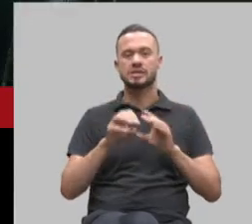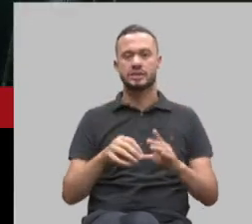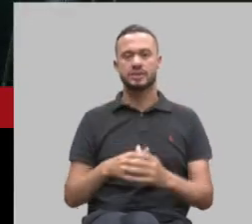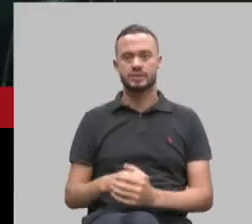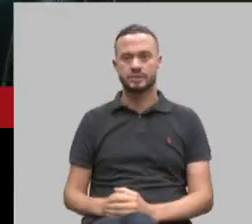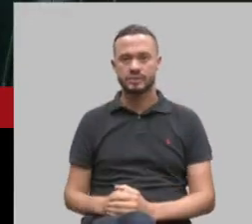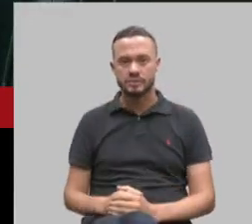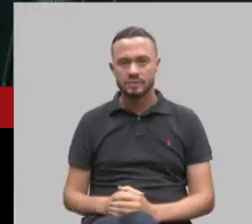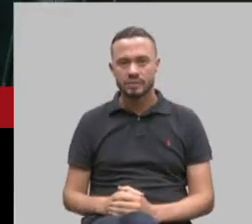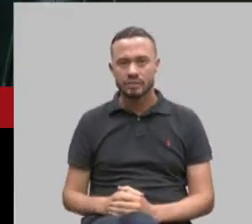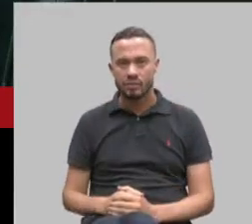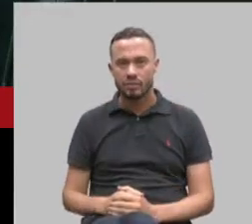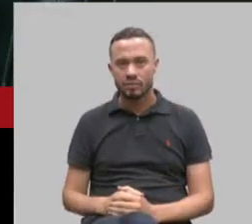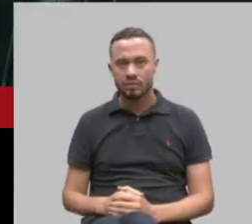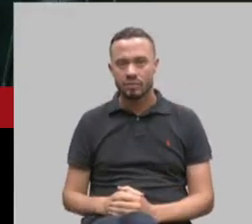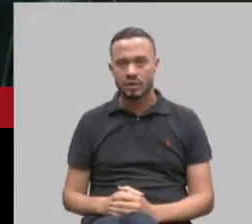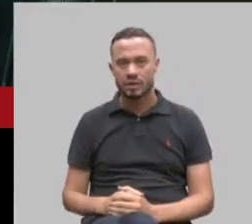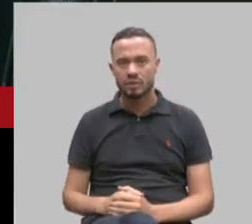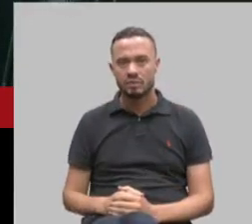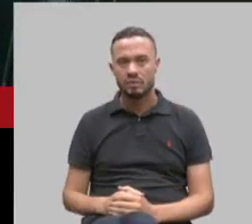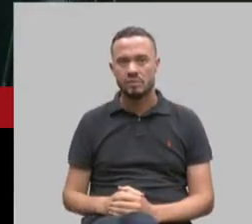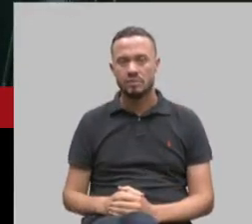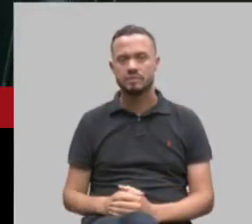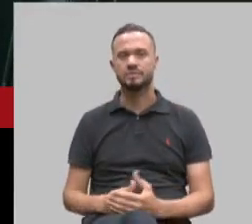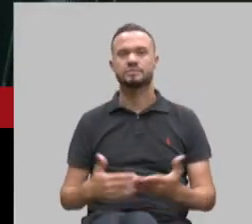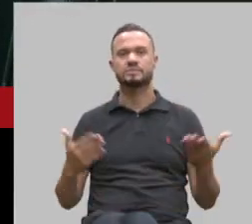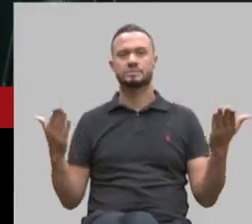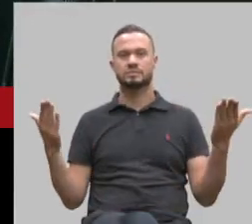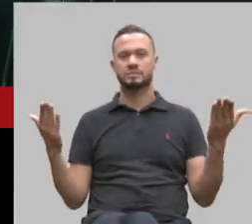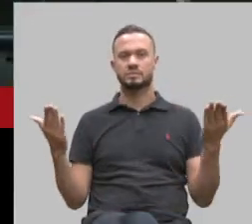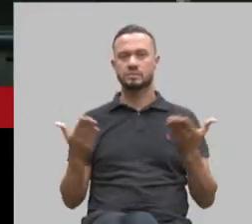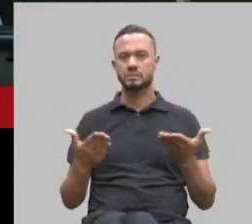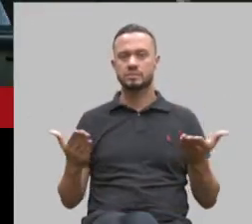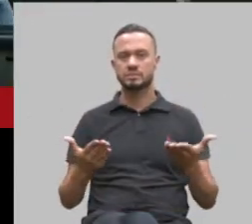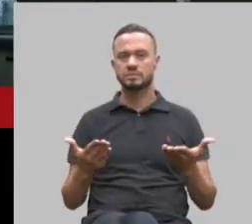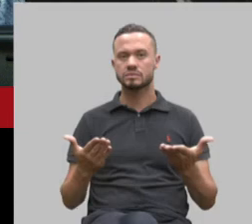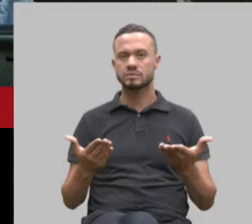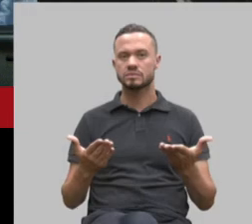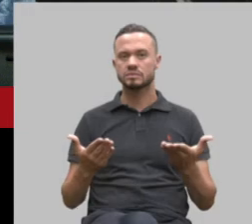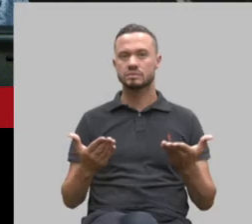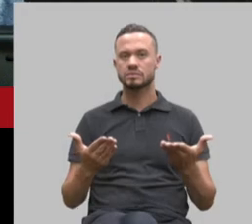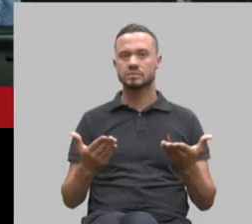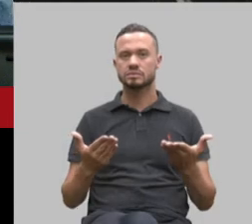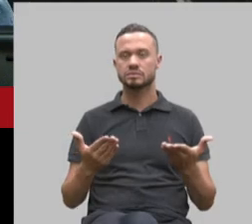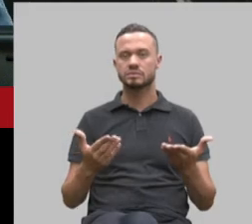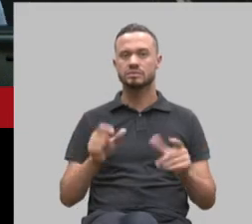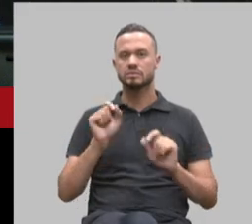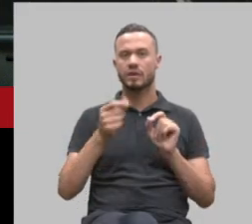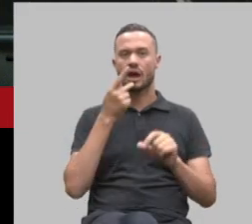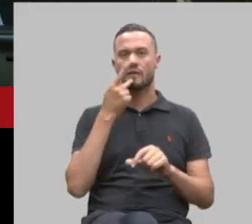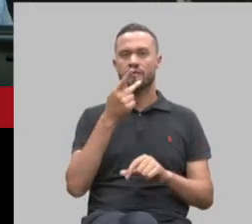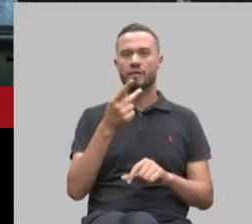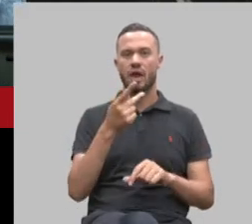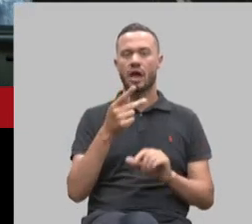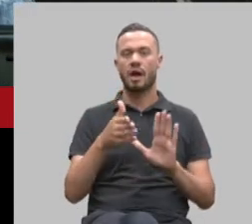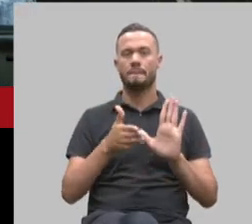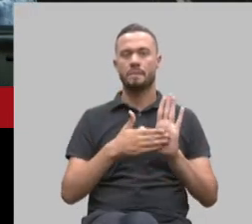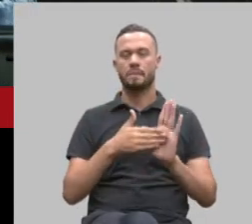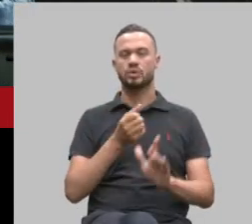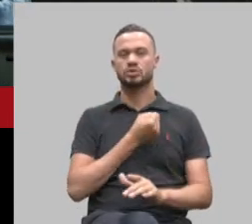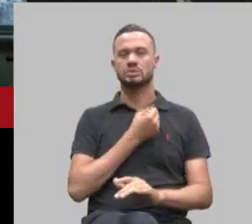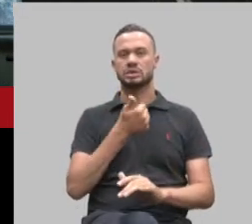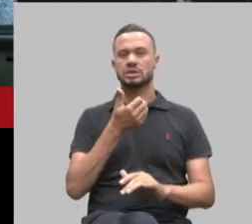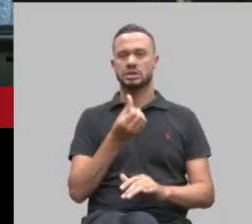ensino a palavra passo a palavra oradora da proposta número 16 Maria